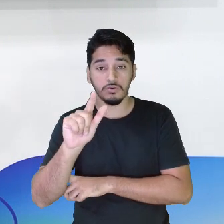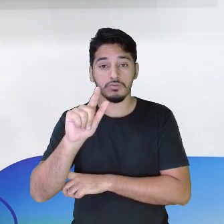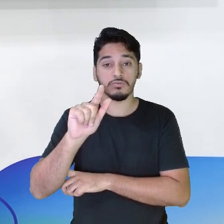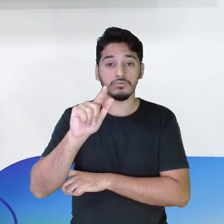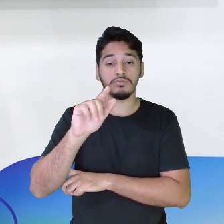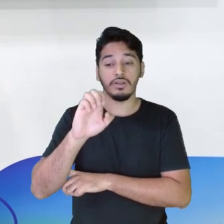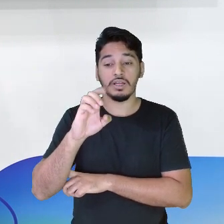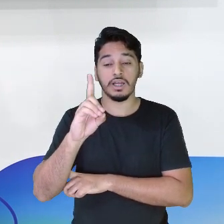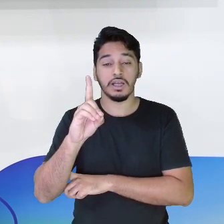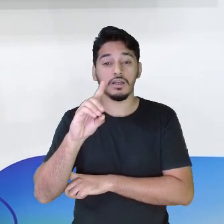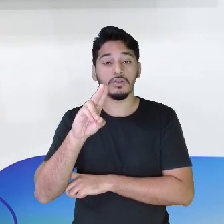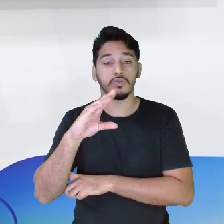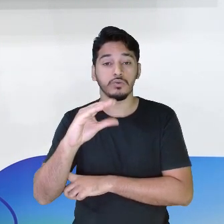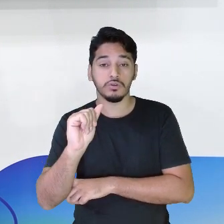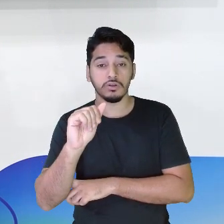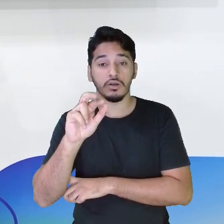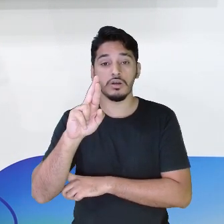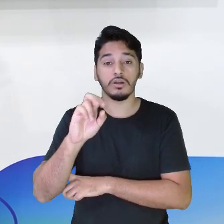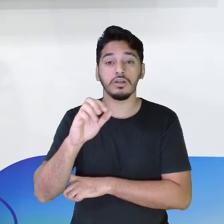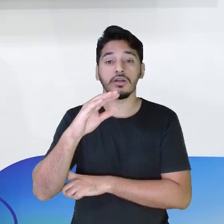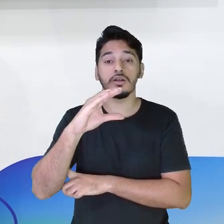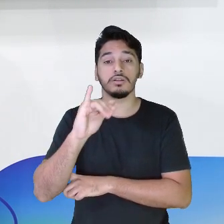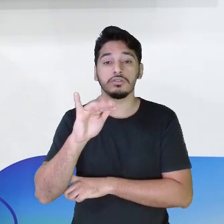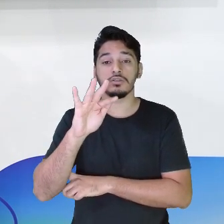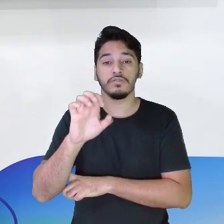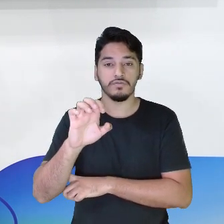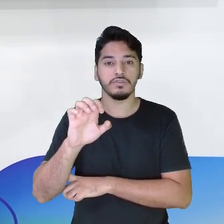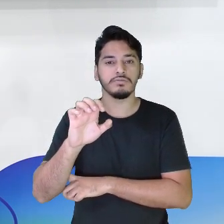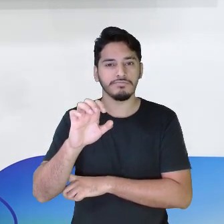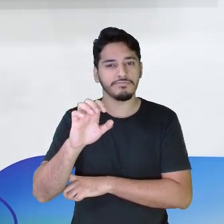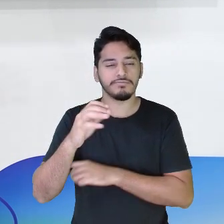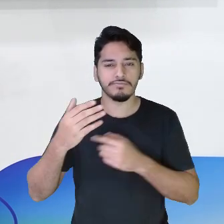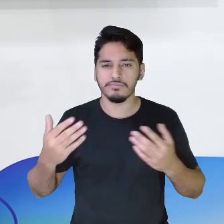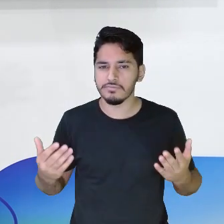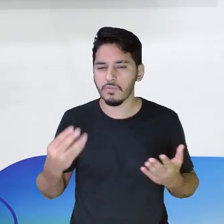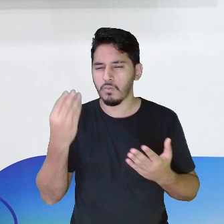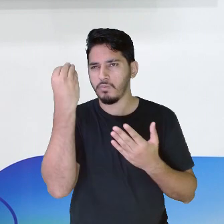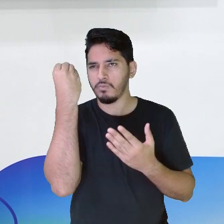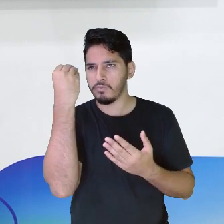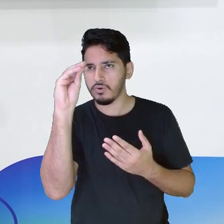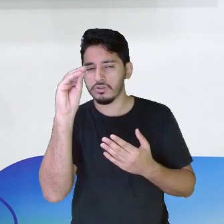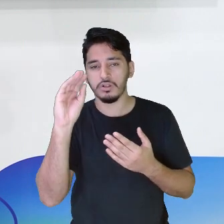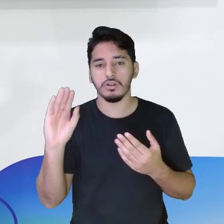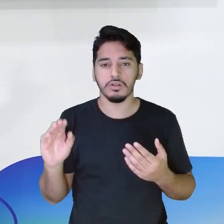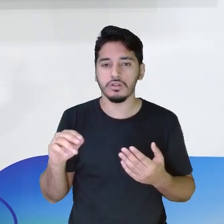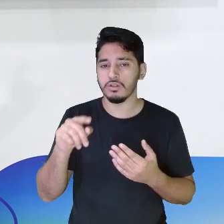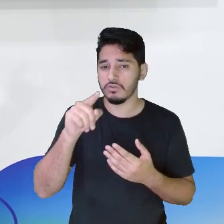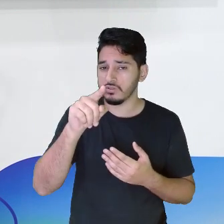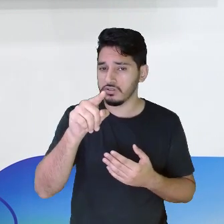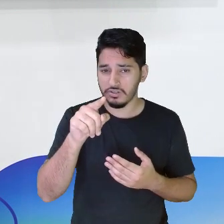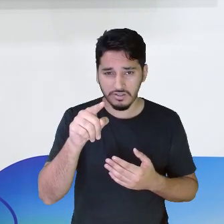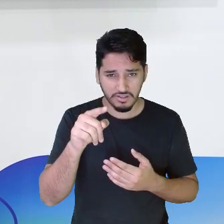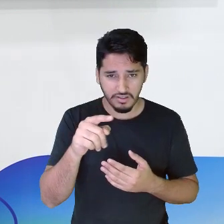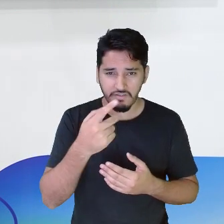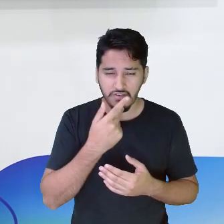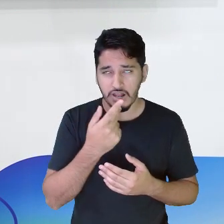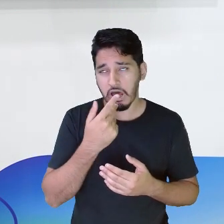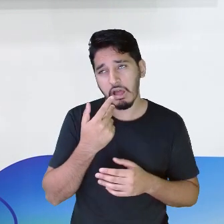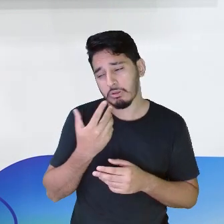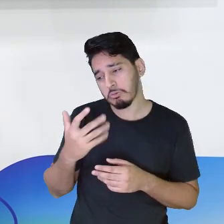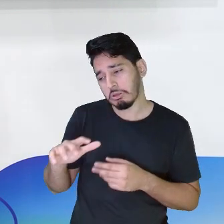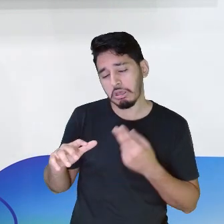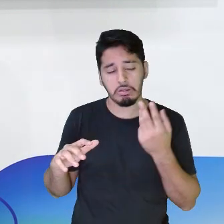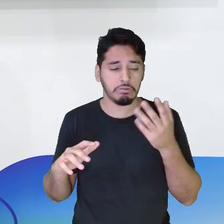pode assistir quantas vezes você quiser. Então, presta atenção, quinto ano, você não tem motivo